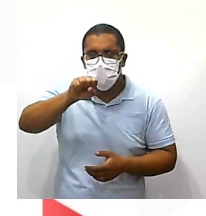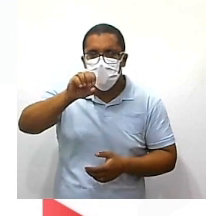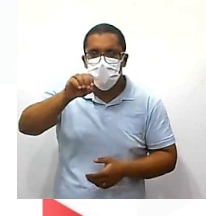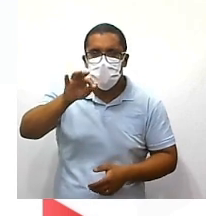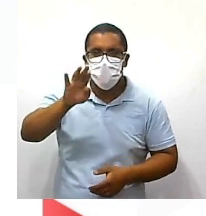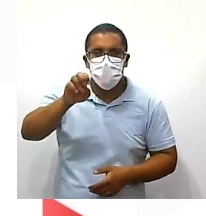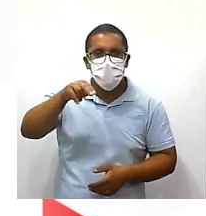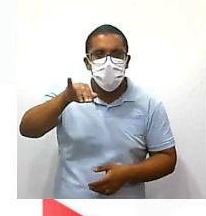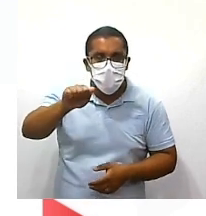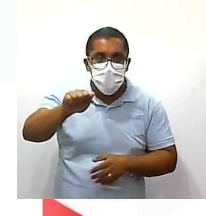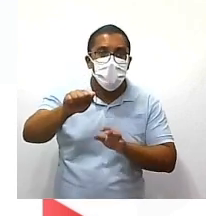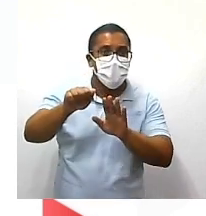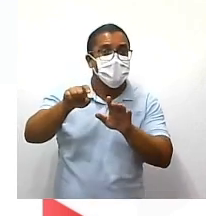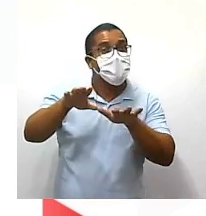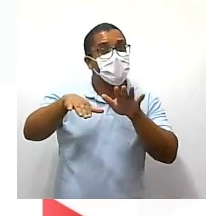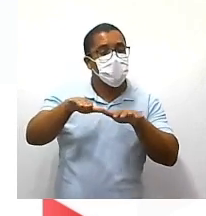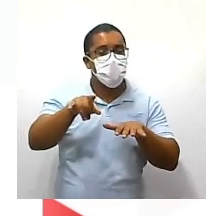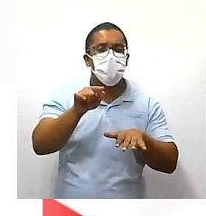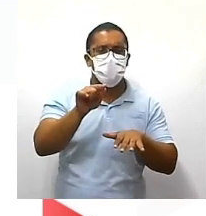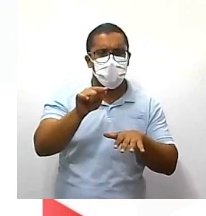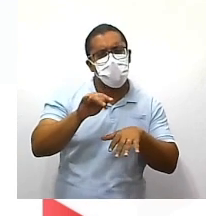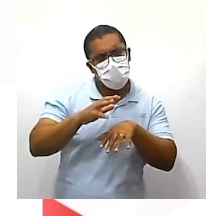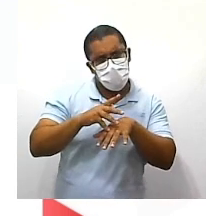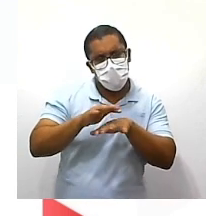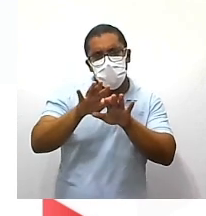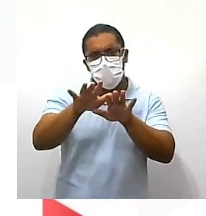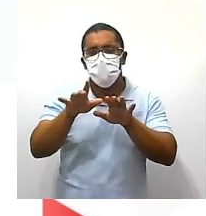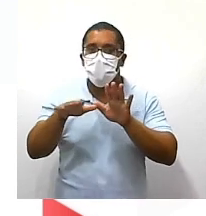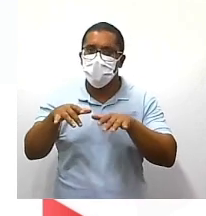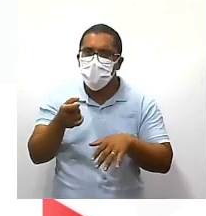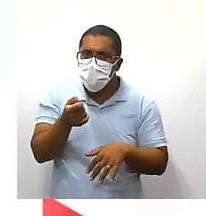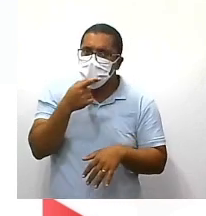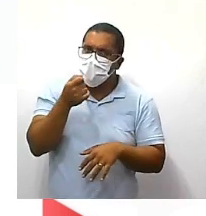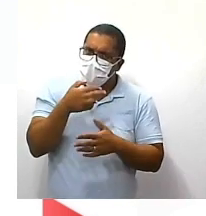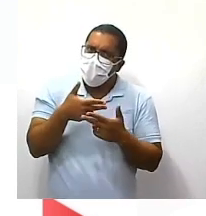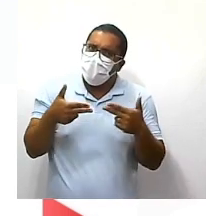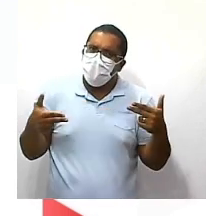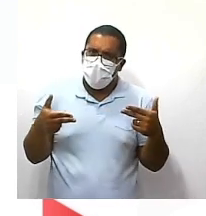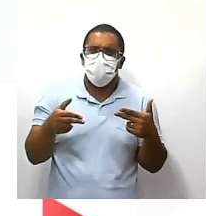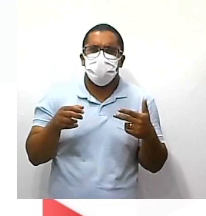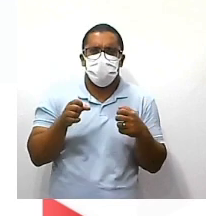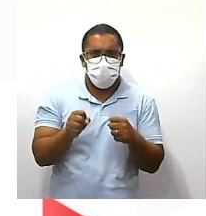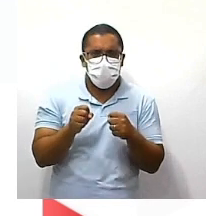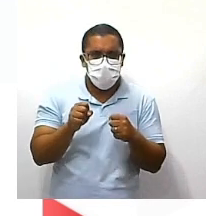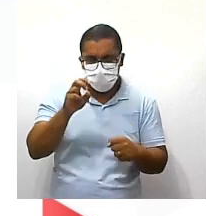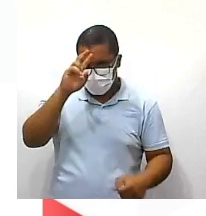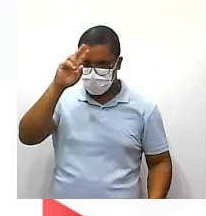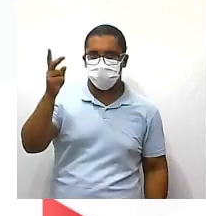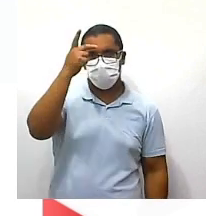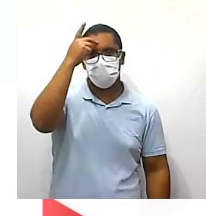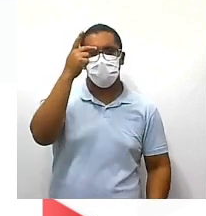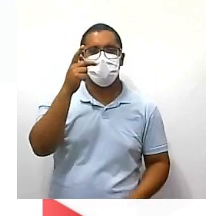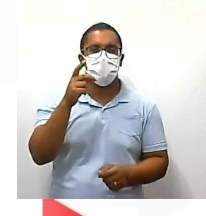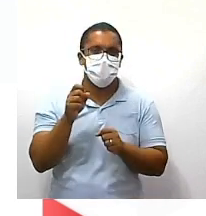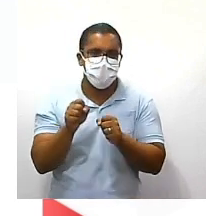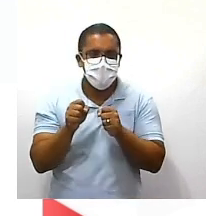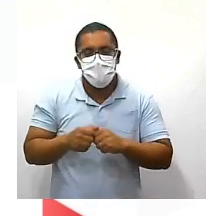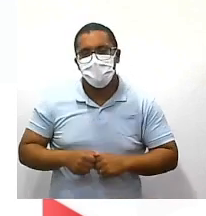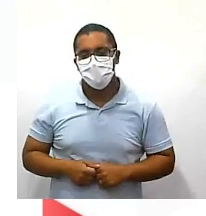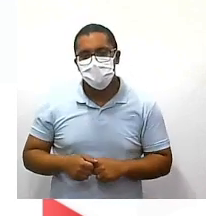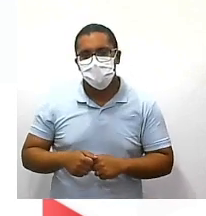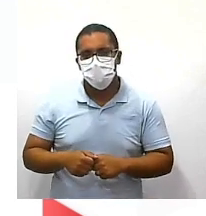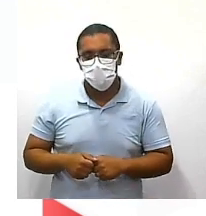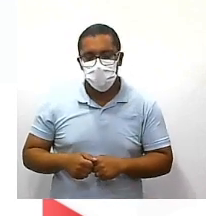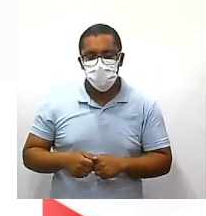causados pelo abuso de substâncias psicoativas. Bom, outra coisa também que eu gostaria